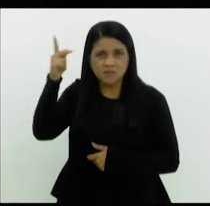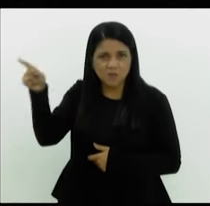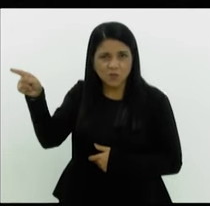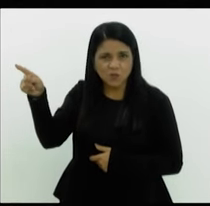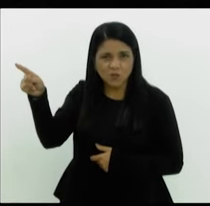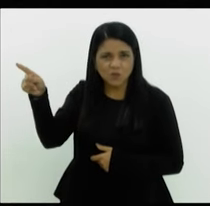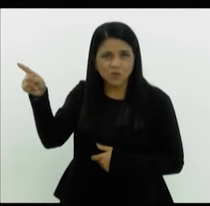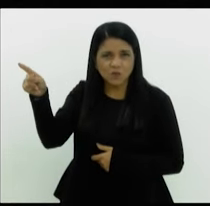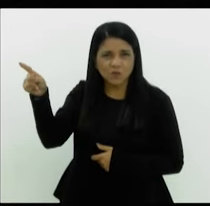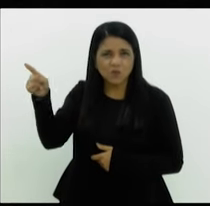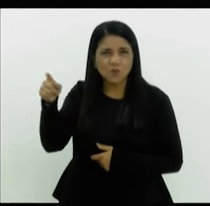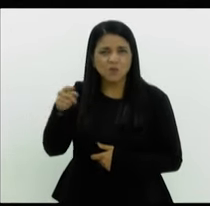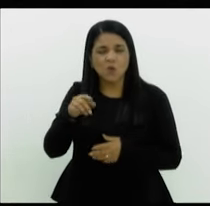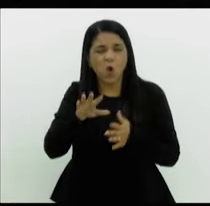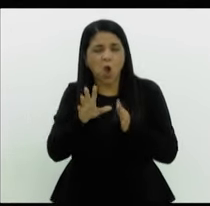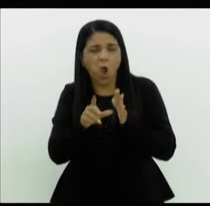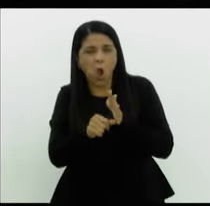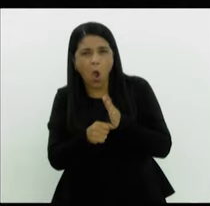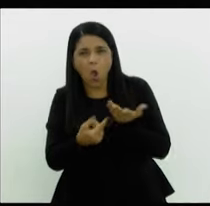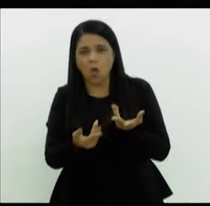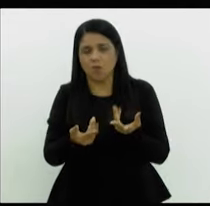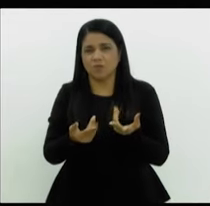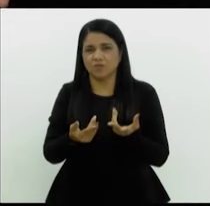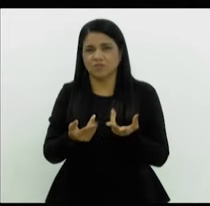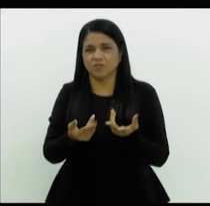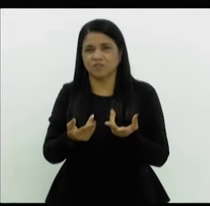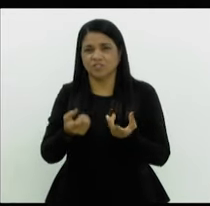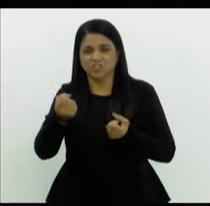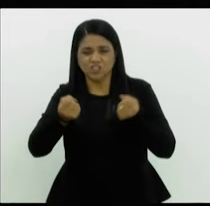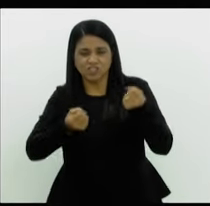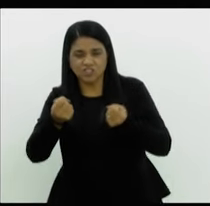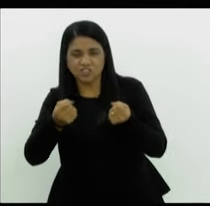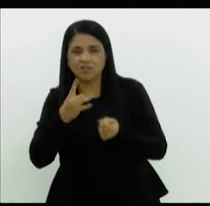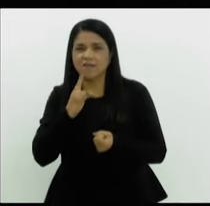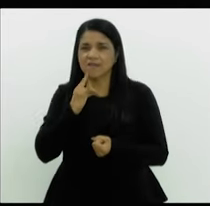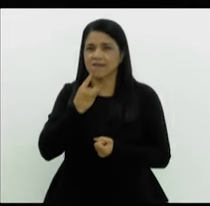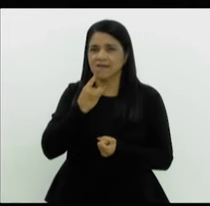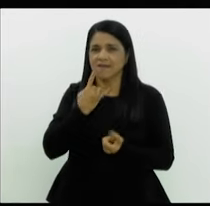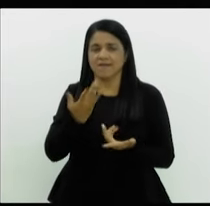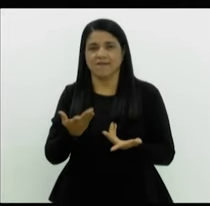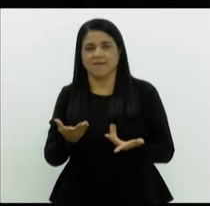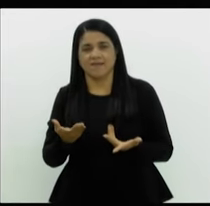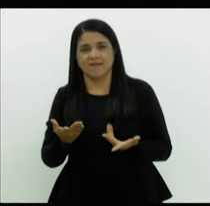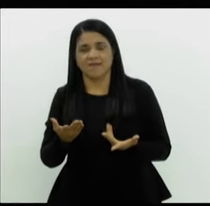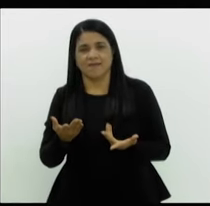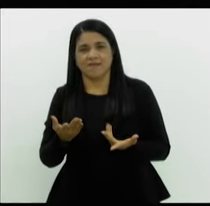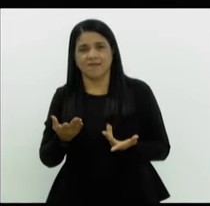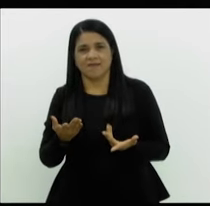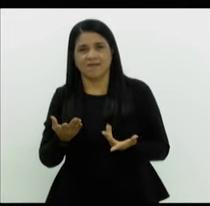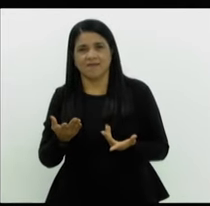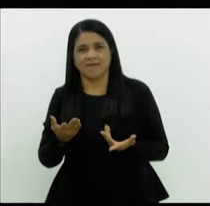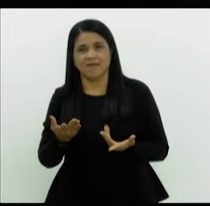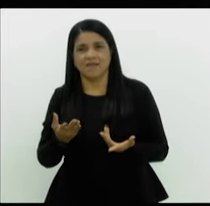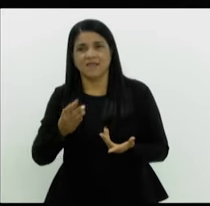pequeno delito, um furto, dirigir embriagado, algum tipo de delito, é